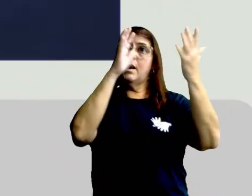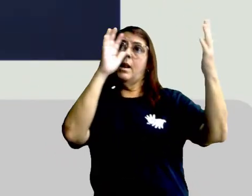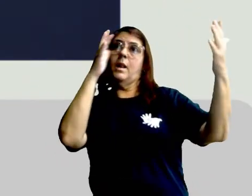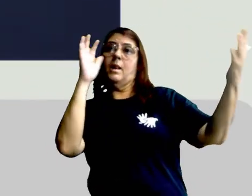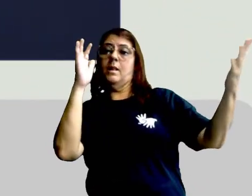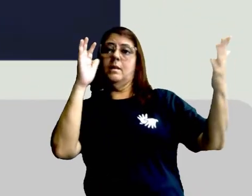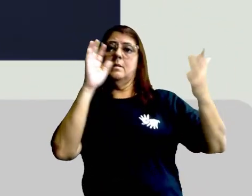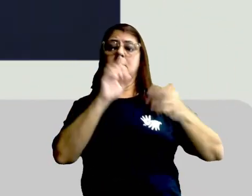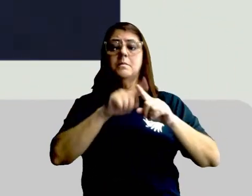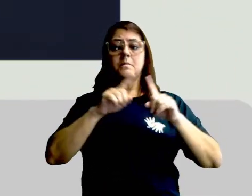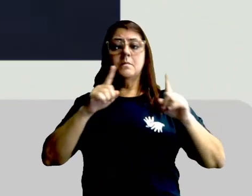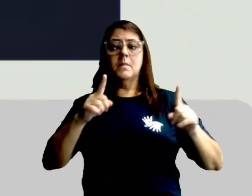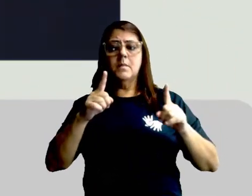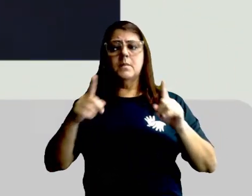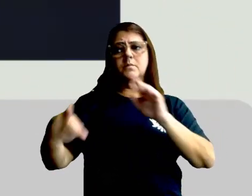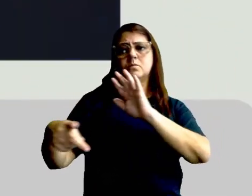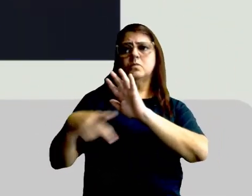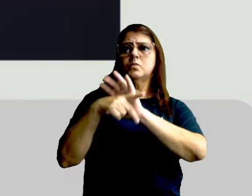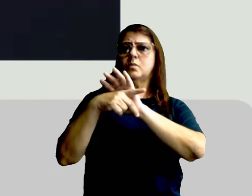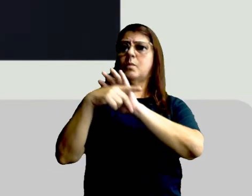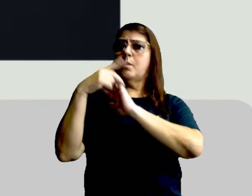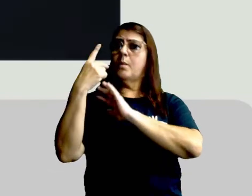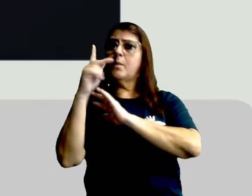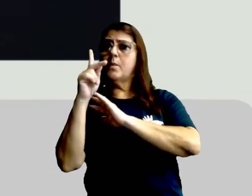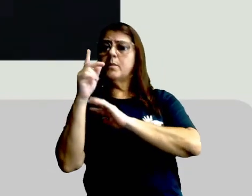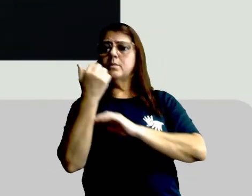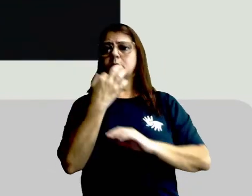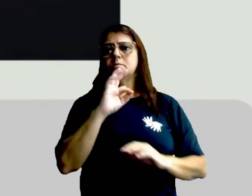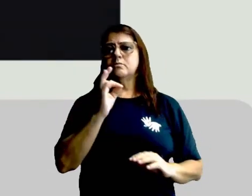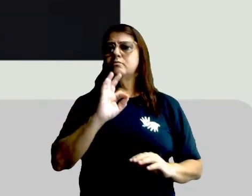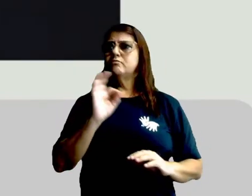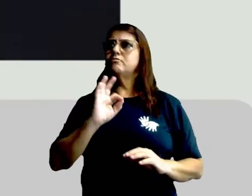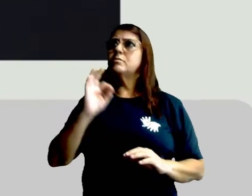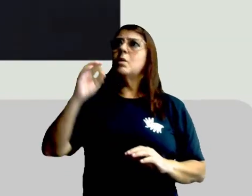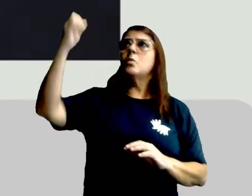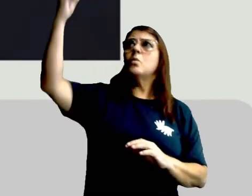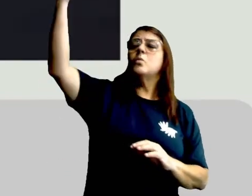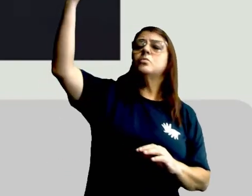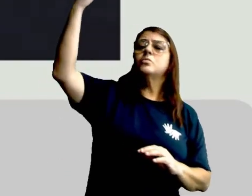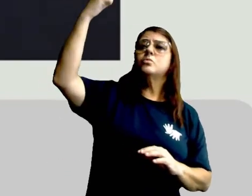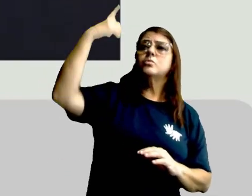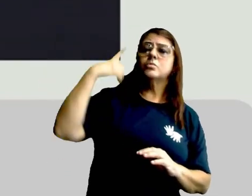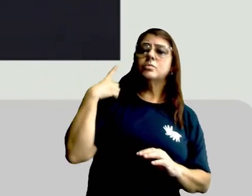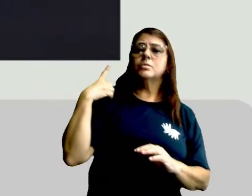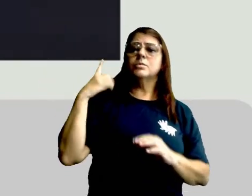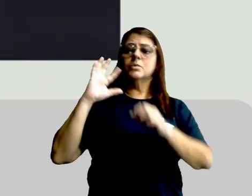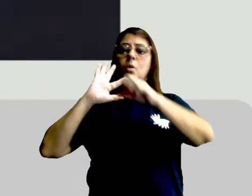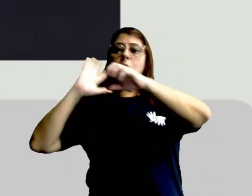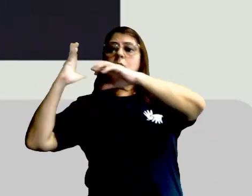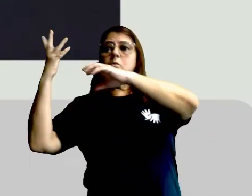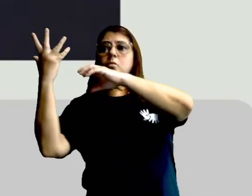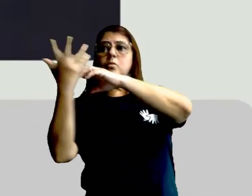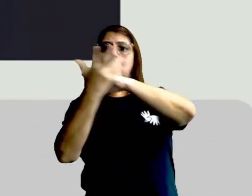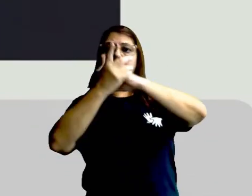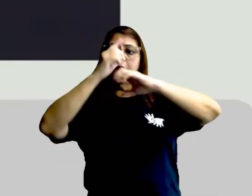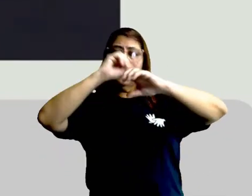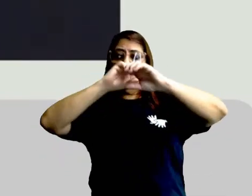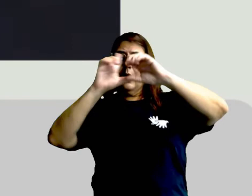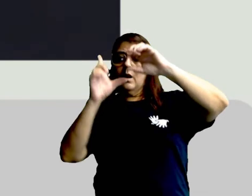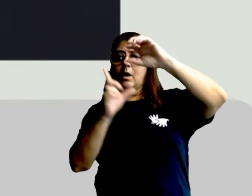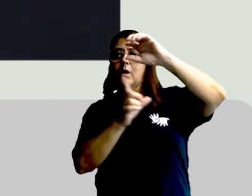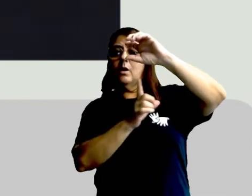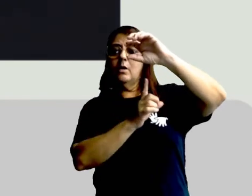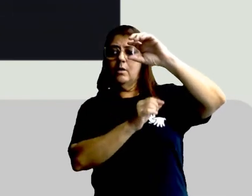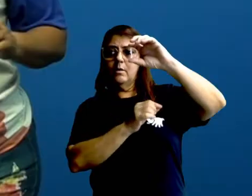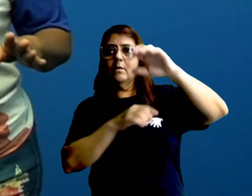que vemos a olho nu. Mas esse brilho é apenas a superfície lunar, refletindo a luz do Sol em sua face que está